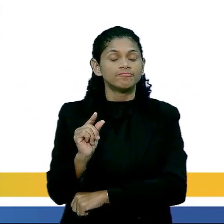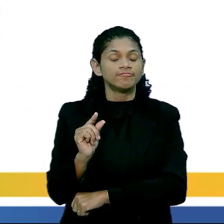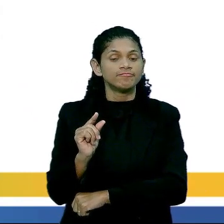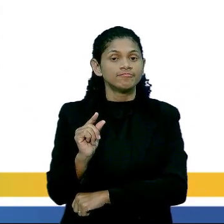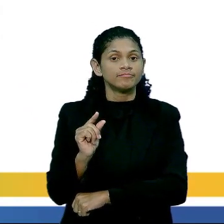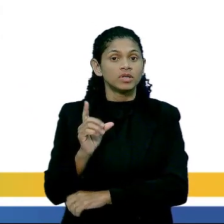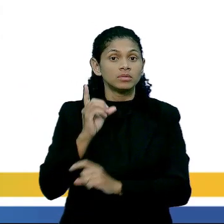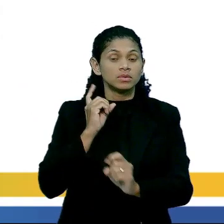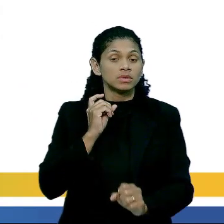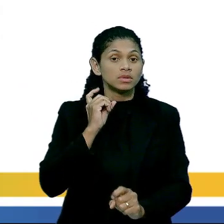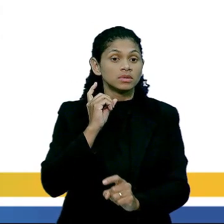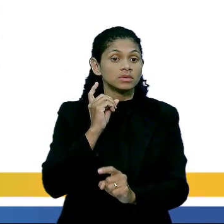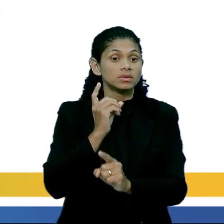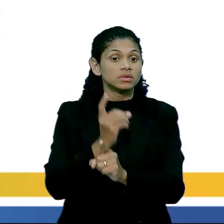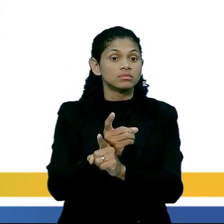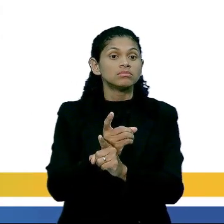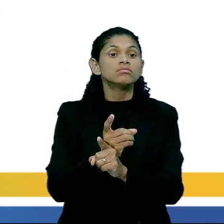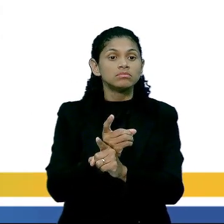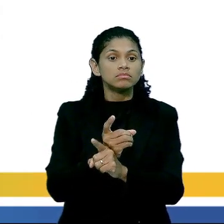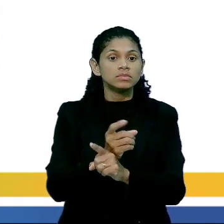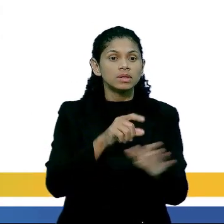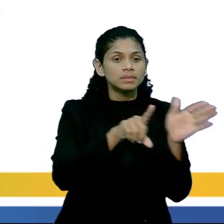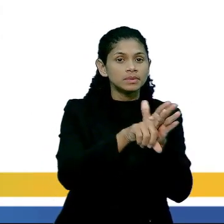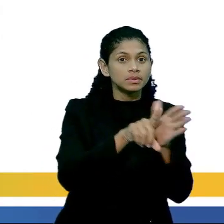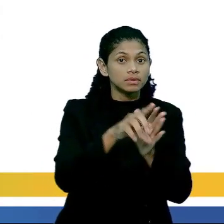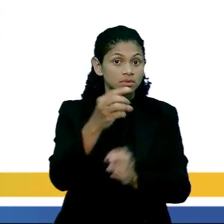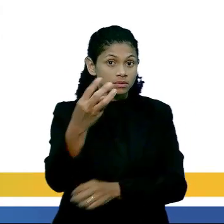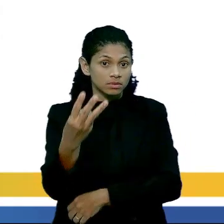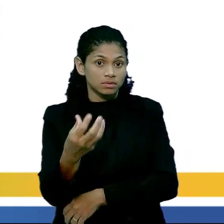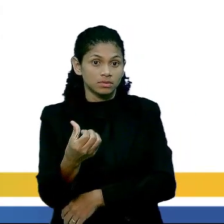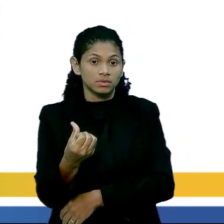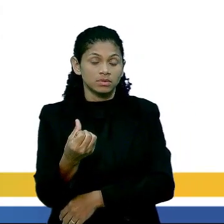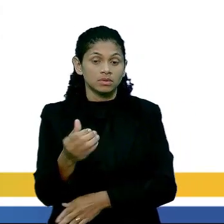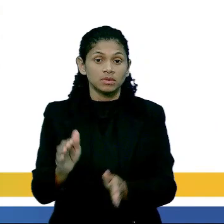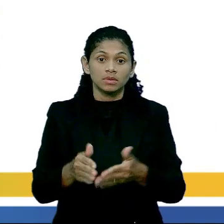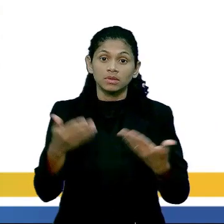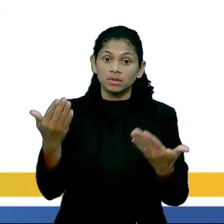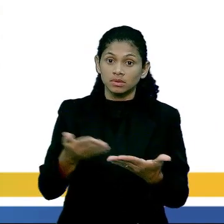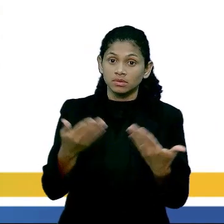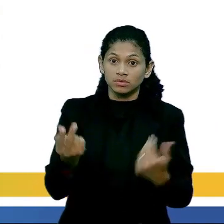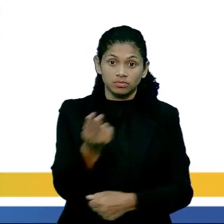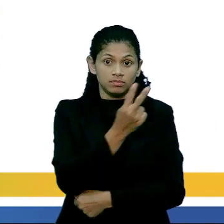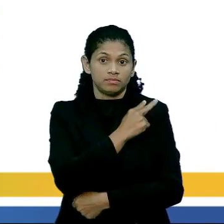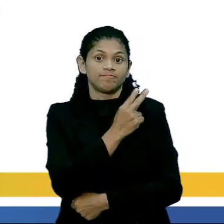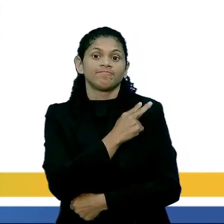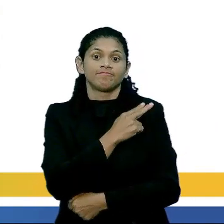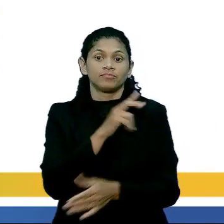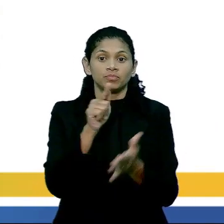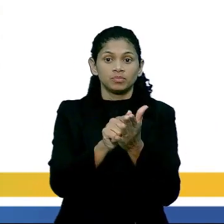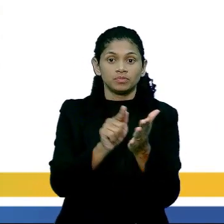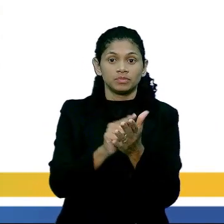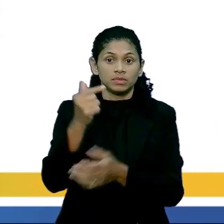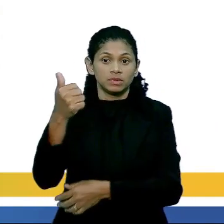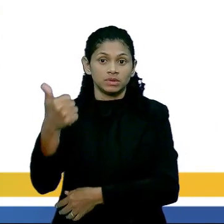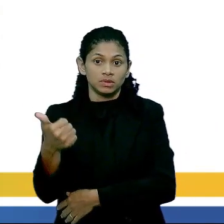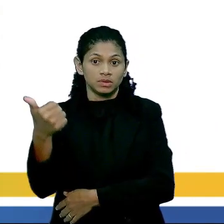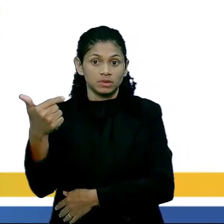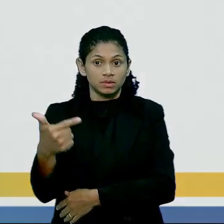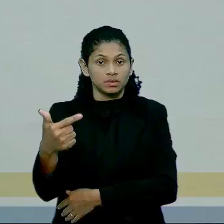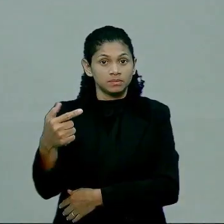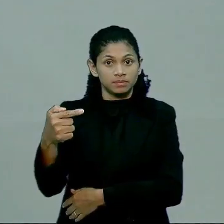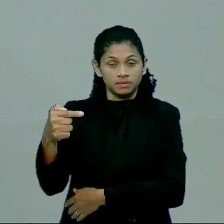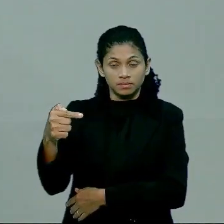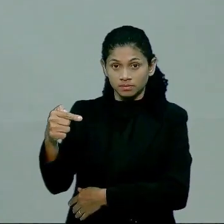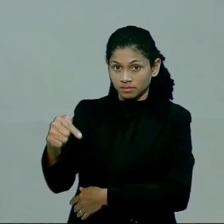36 tá do livro dois aí de vocês resolver nem página 127 128 nós temos